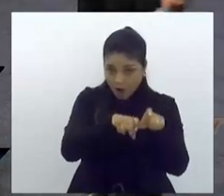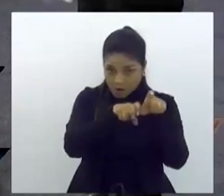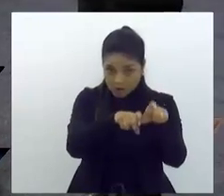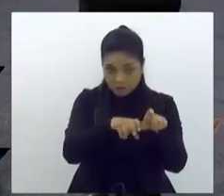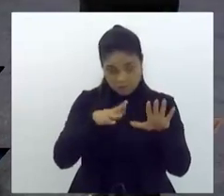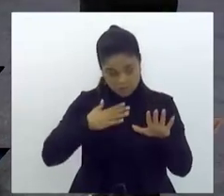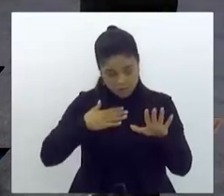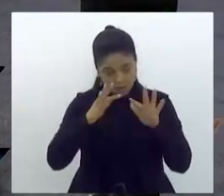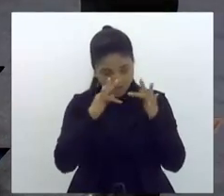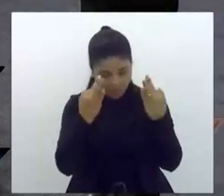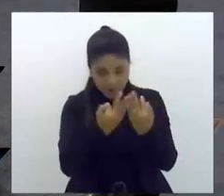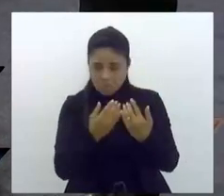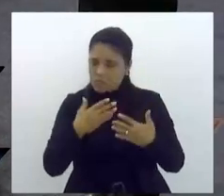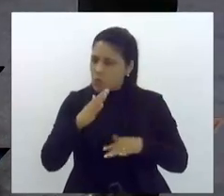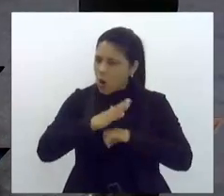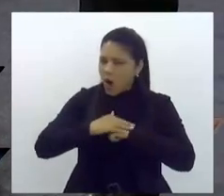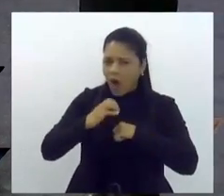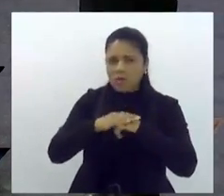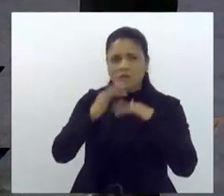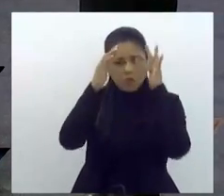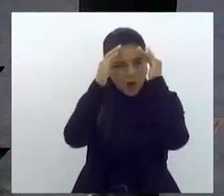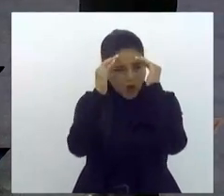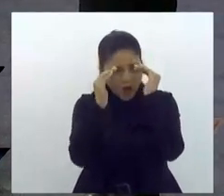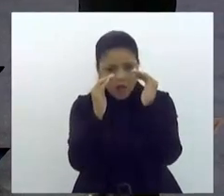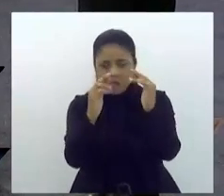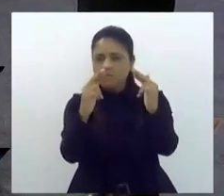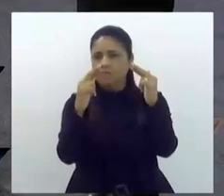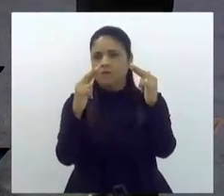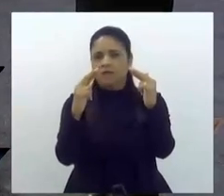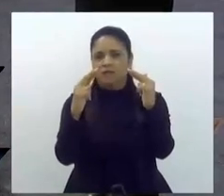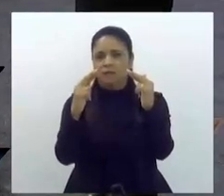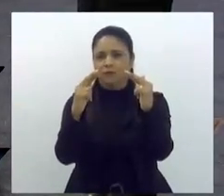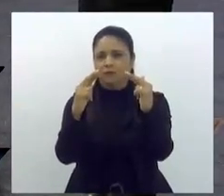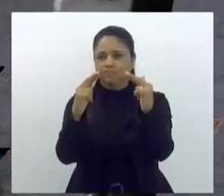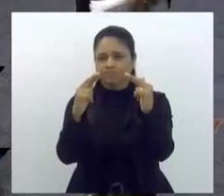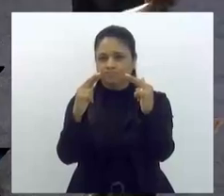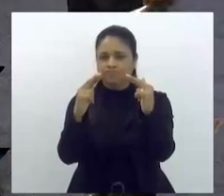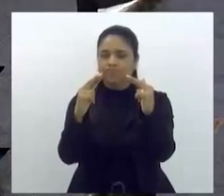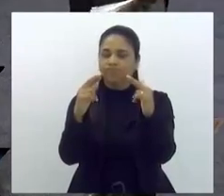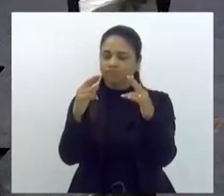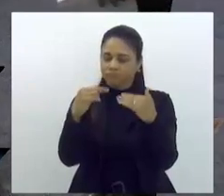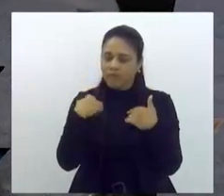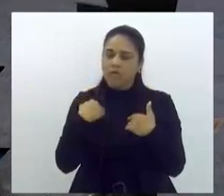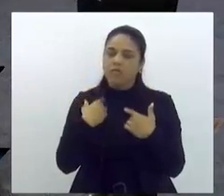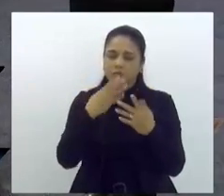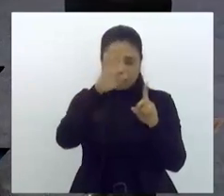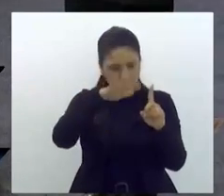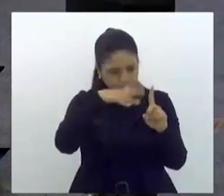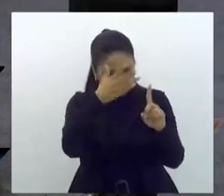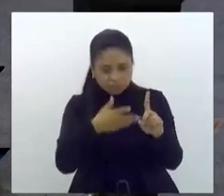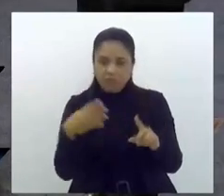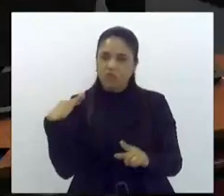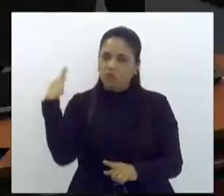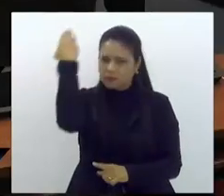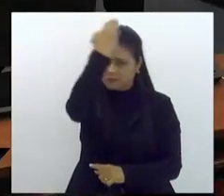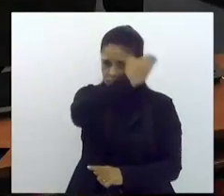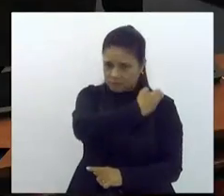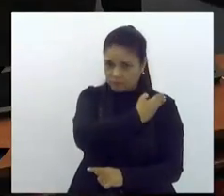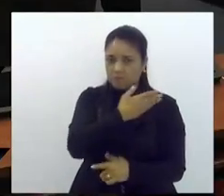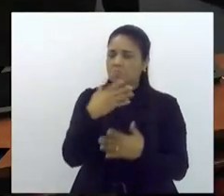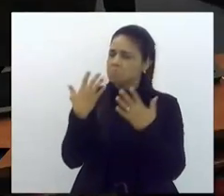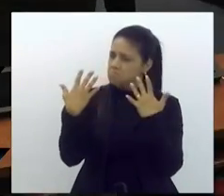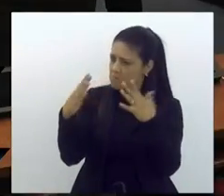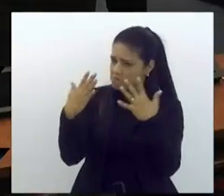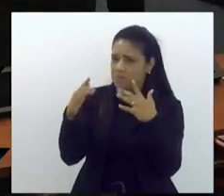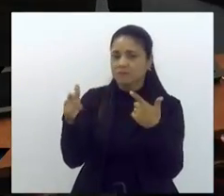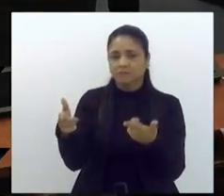maior carinho o maior respeito maior Nós reverenciamos também Nossa senhora parabéns Presidente